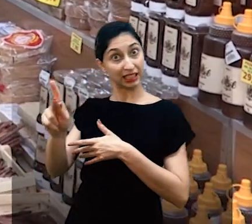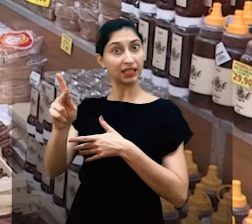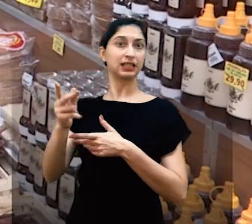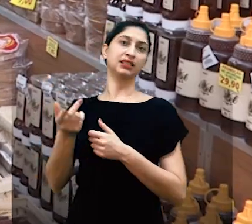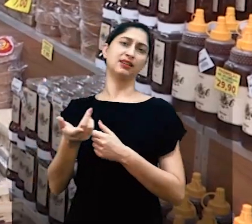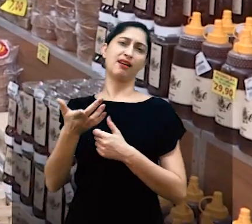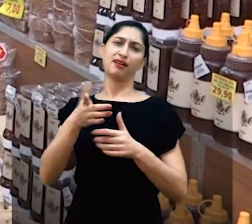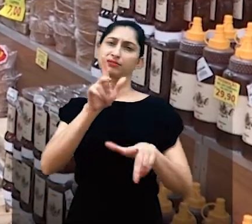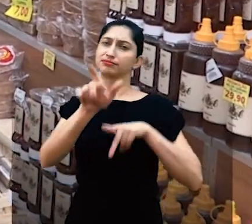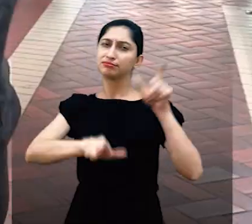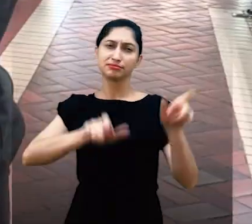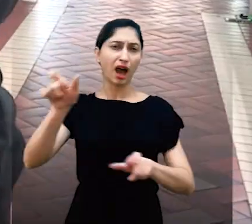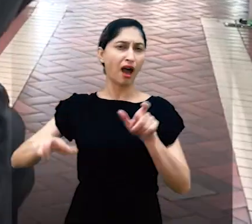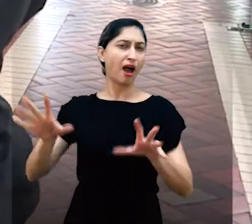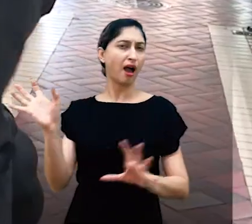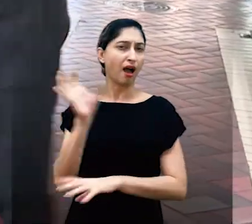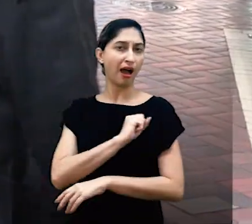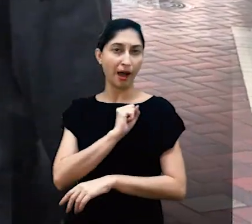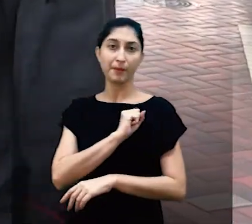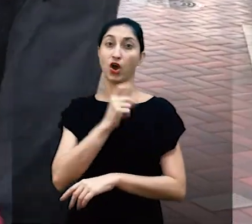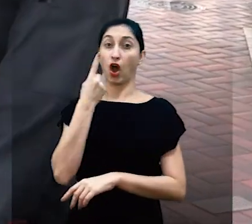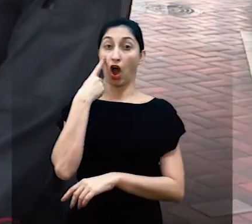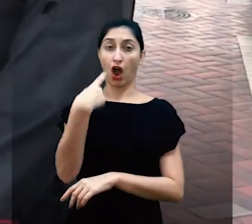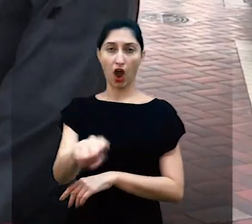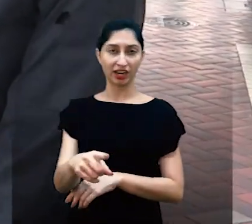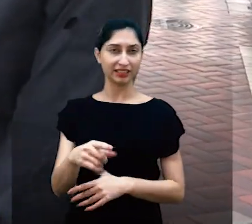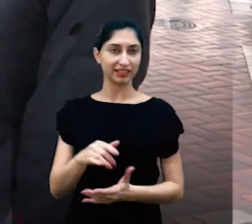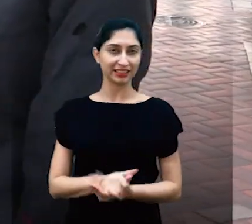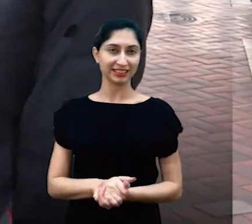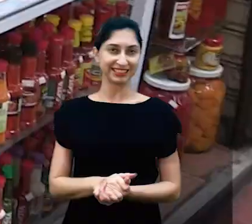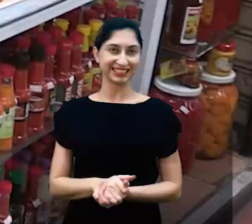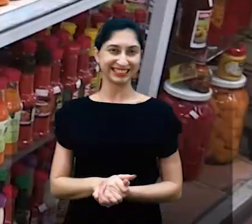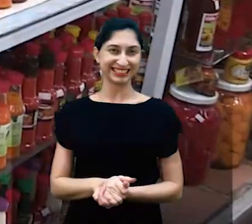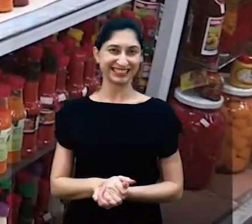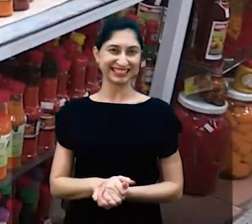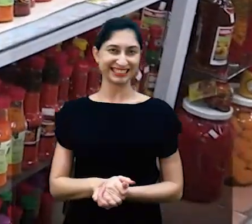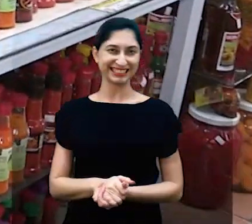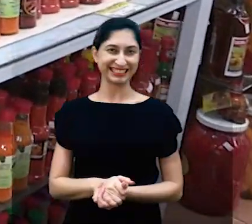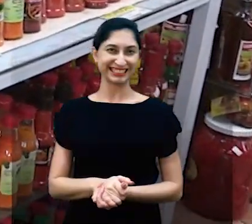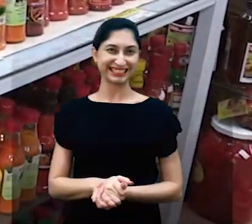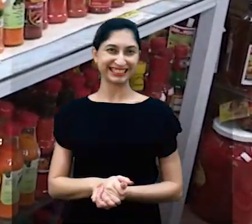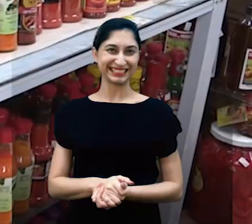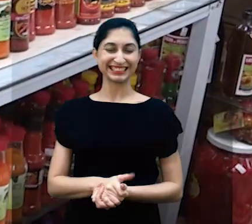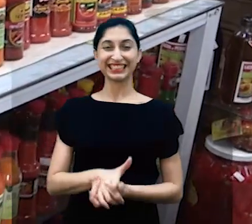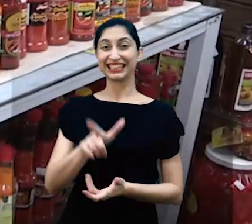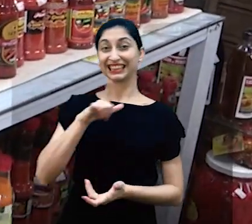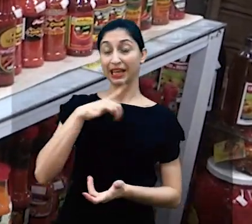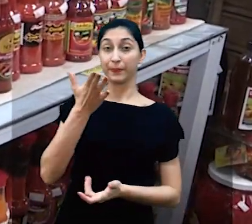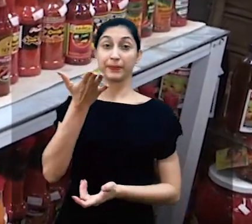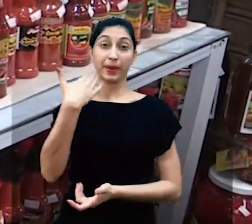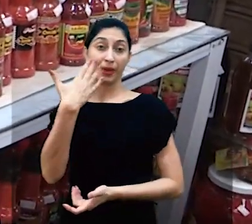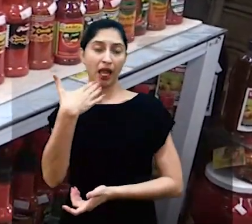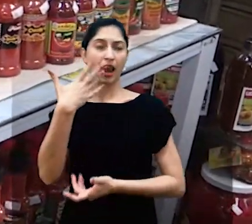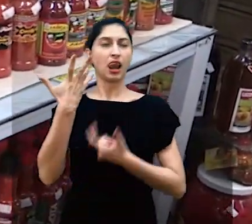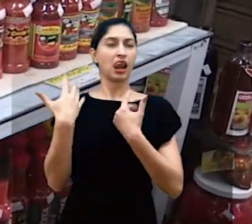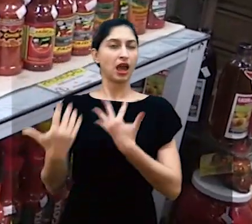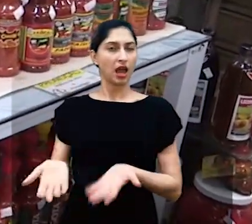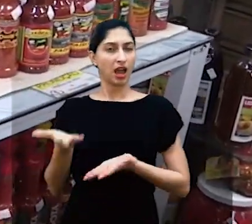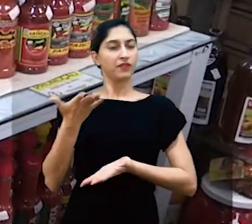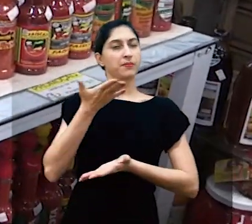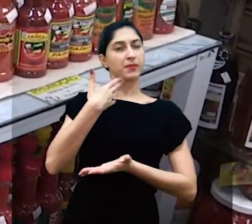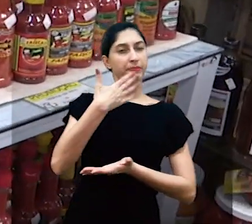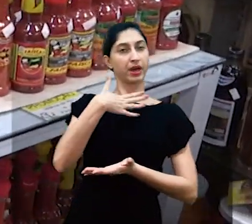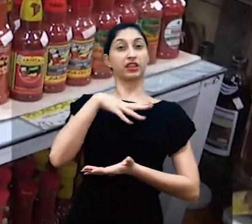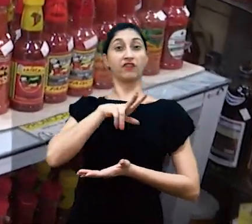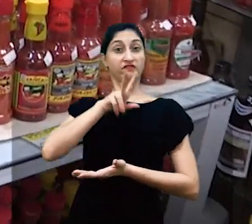povo encanta por isso. Empório Valadares, olha que coisa linda. Aqui tem aquelas pimentas mais leves, aquelas pimentas mais fortes, aquelas pimentas